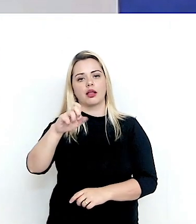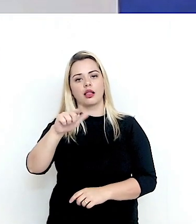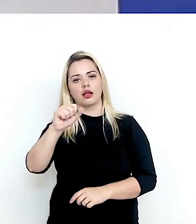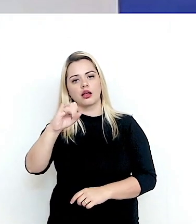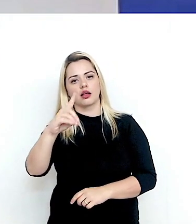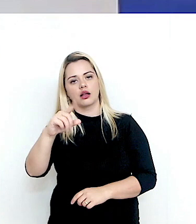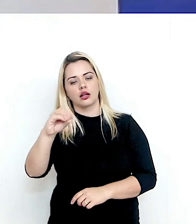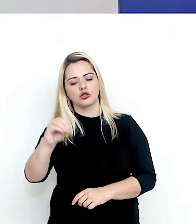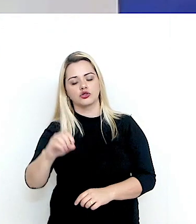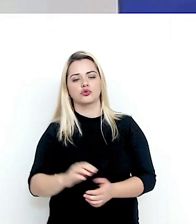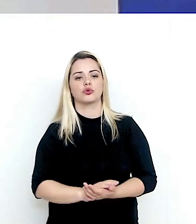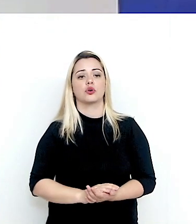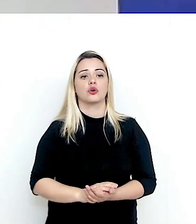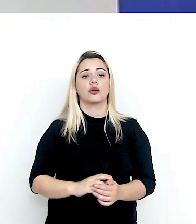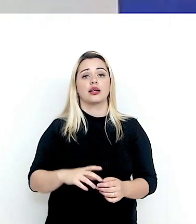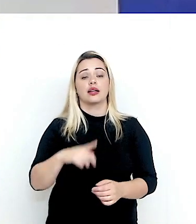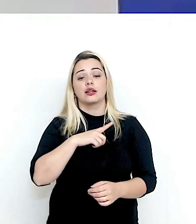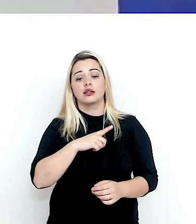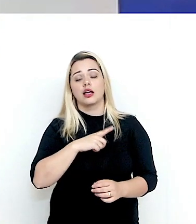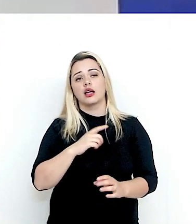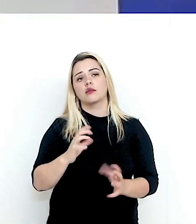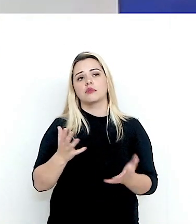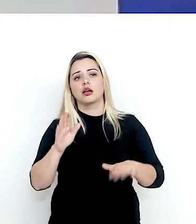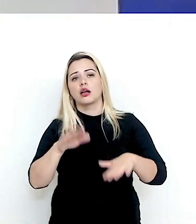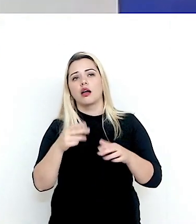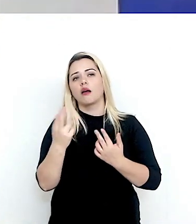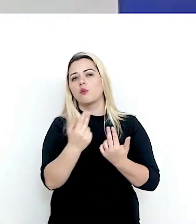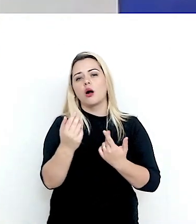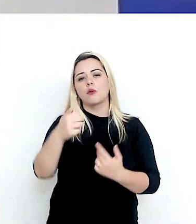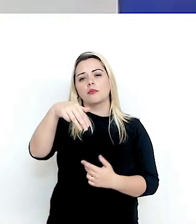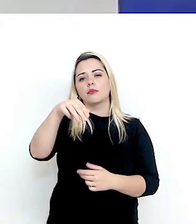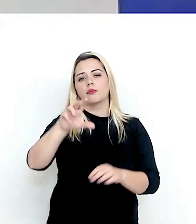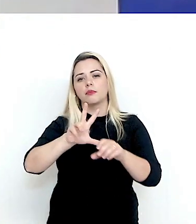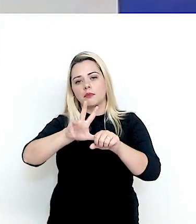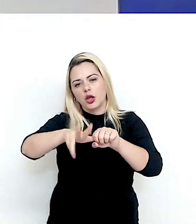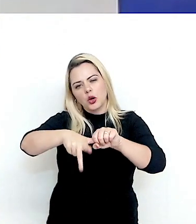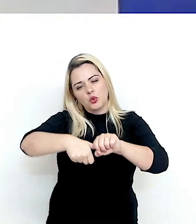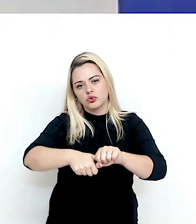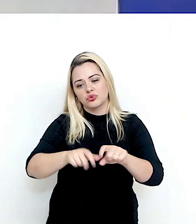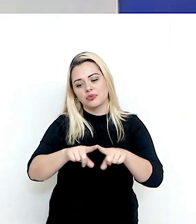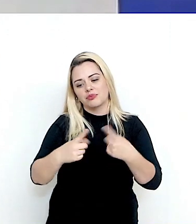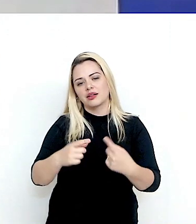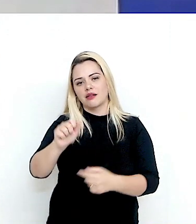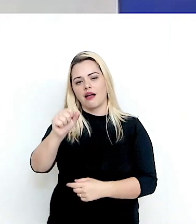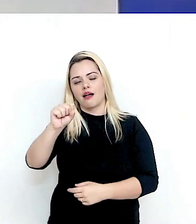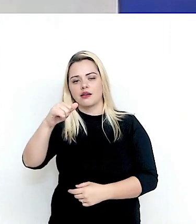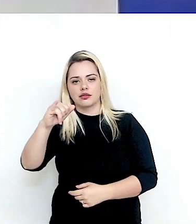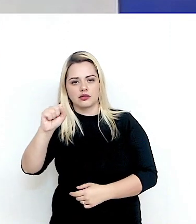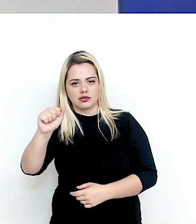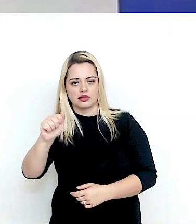EA República que aqui é o Mercosul entre aspas da rua cidade Central é a segunda